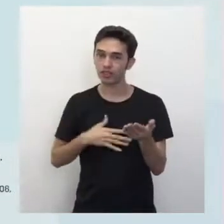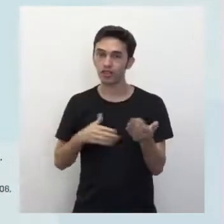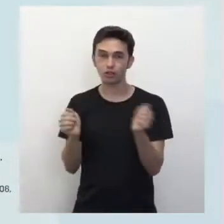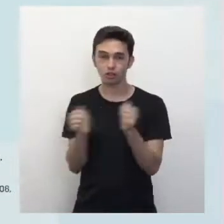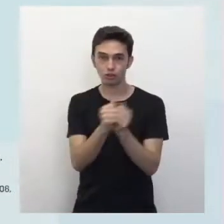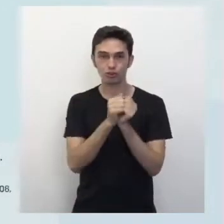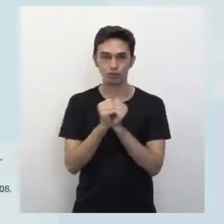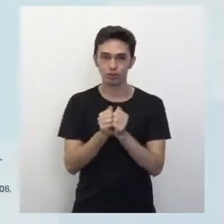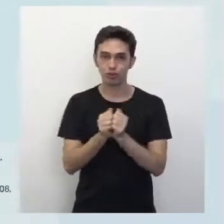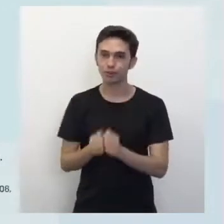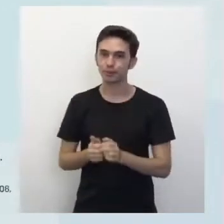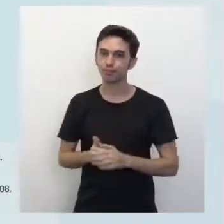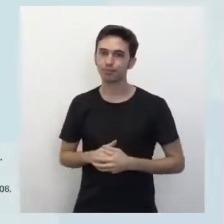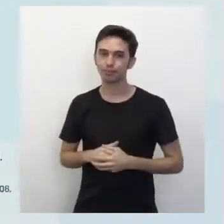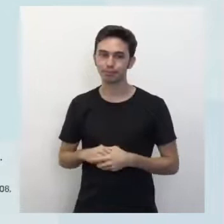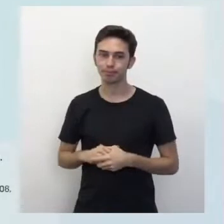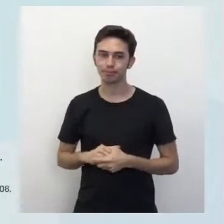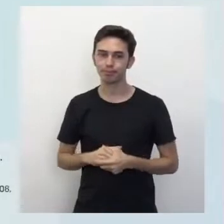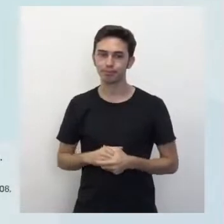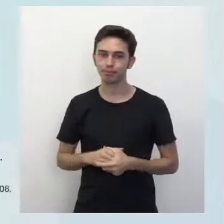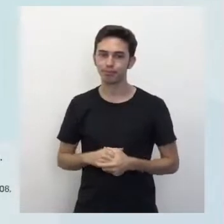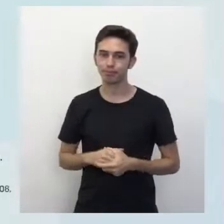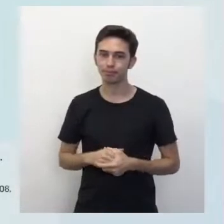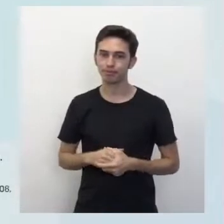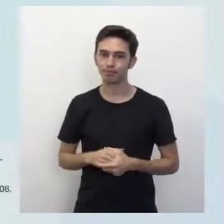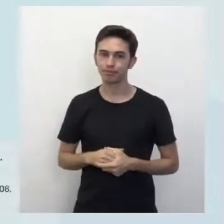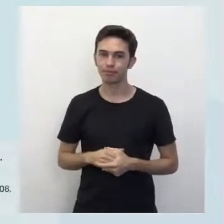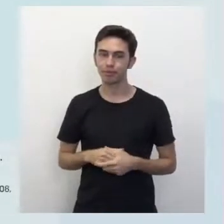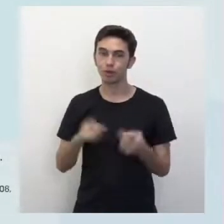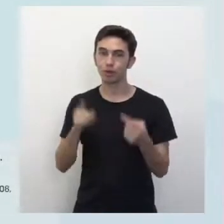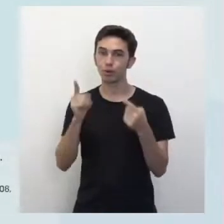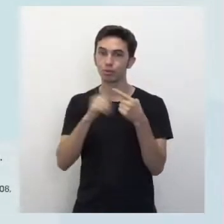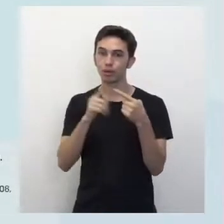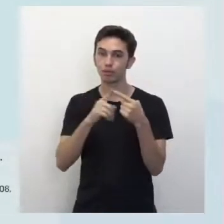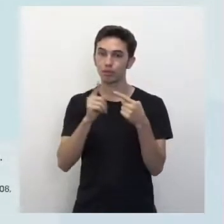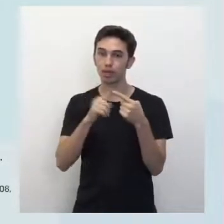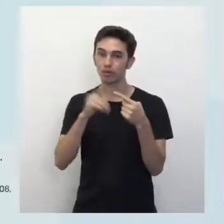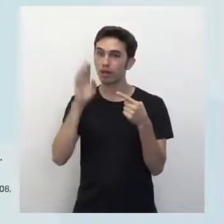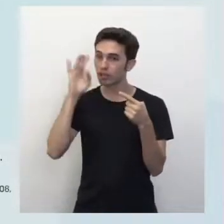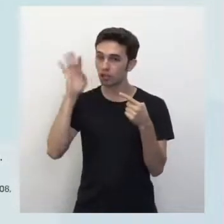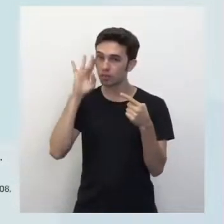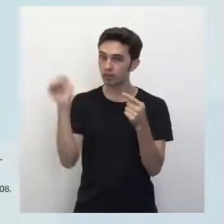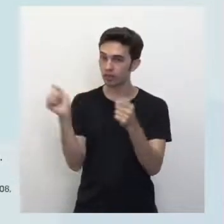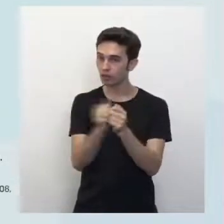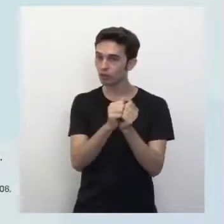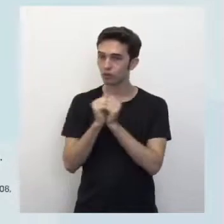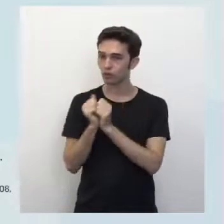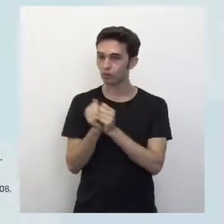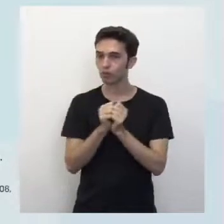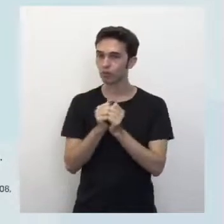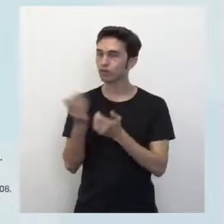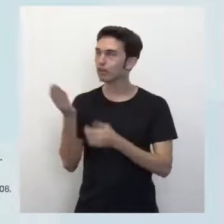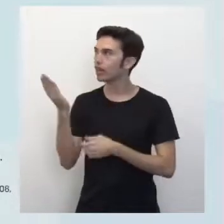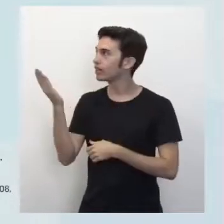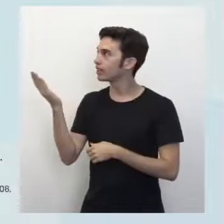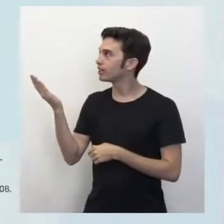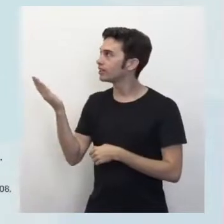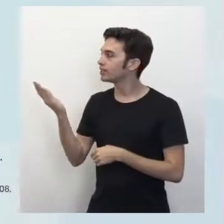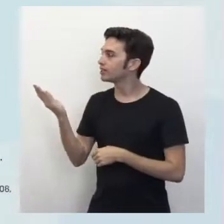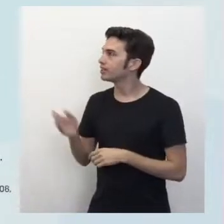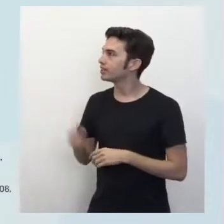juntos. O primeiro elemento que eu trouxe para a gente pensar juntos vai aí na tela para